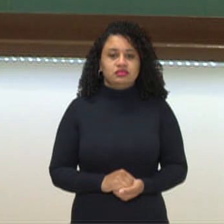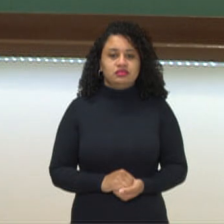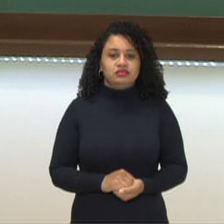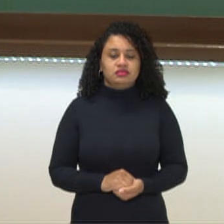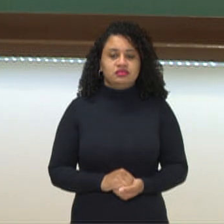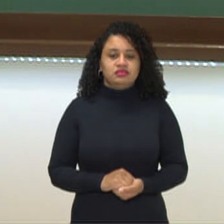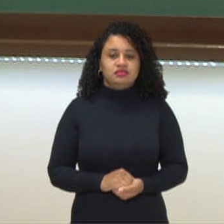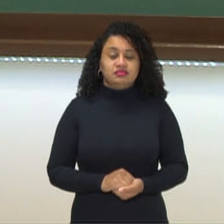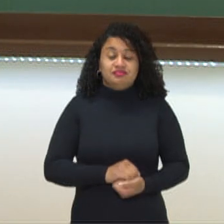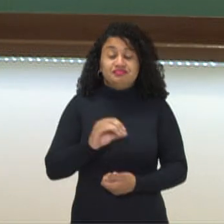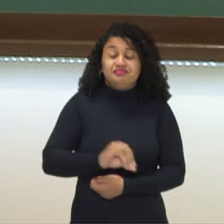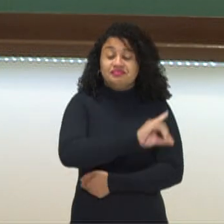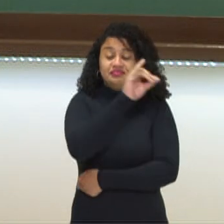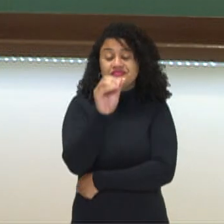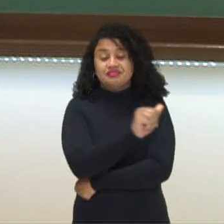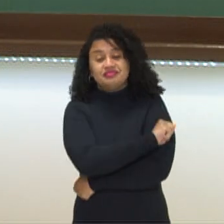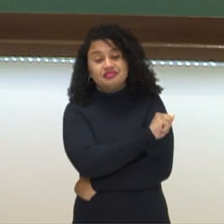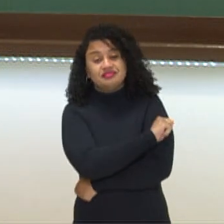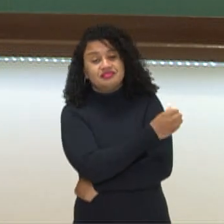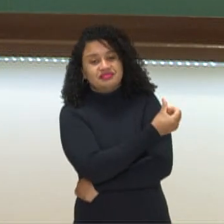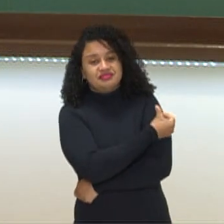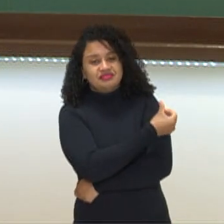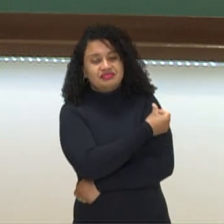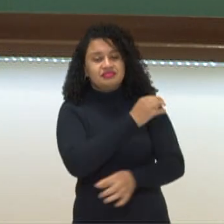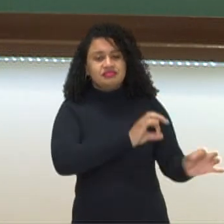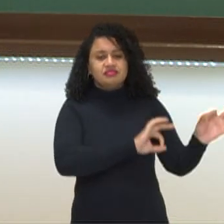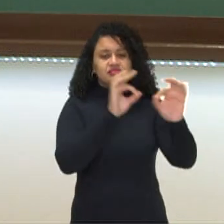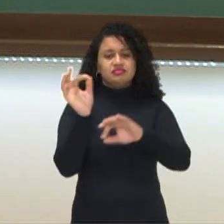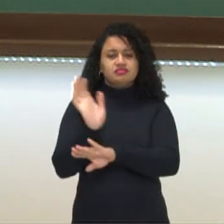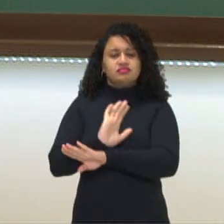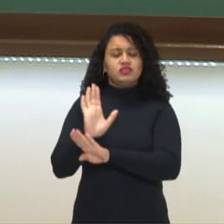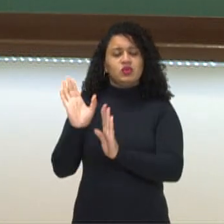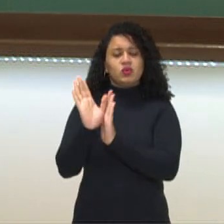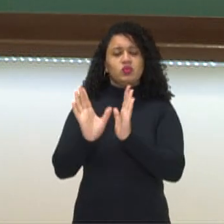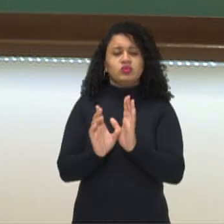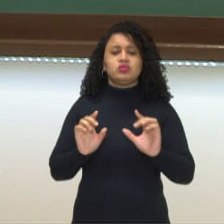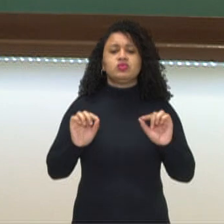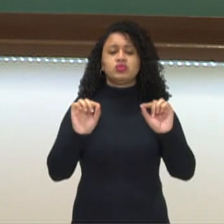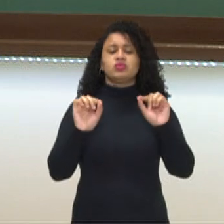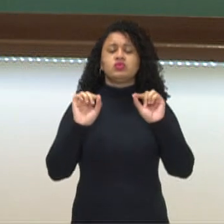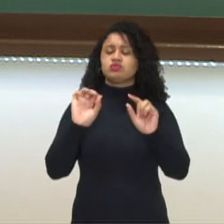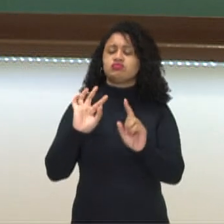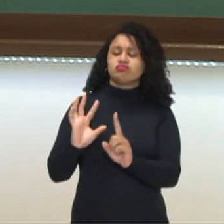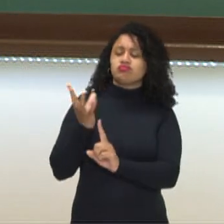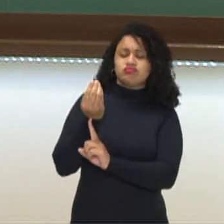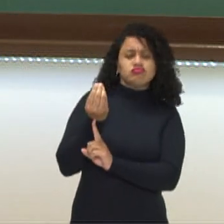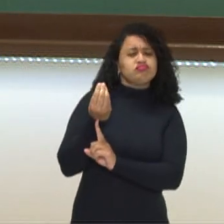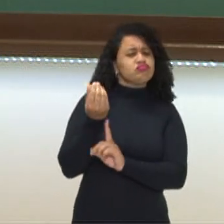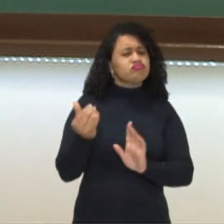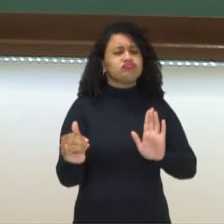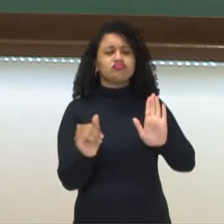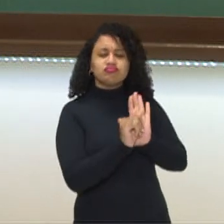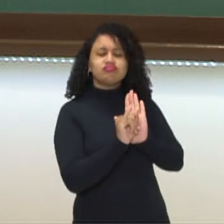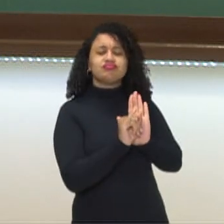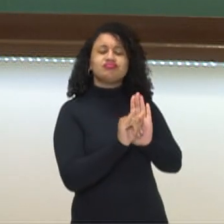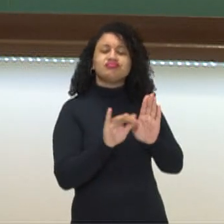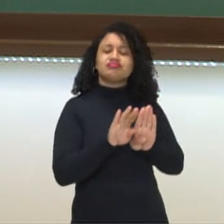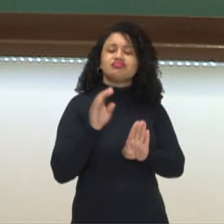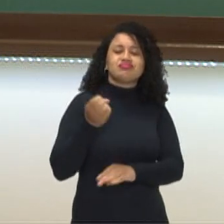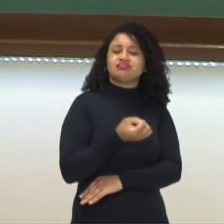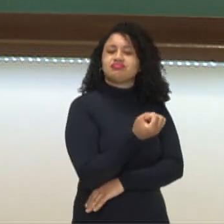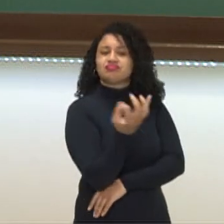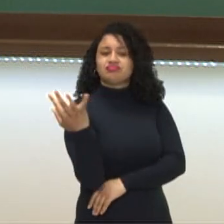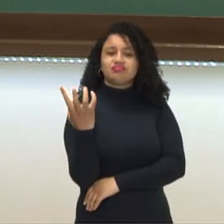Olá, estudantes do 6º ano! Nesse vídeo nós vamos falar sobre arte, identidade e pluralidade